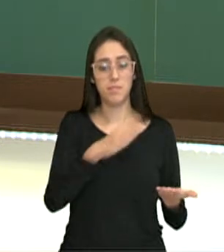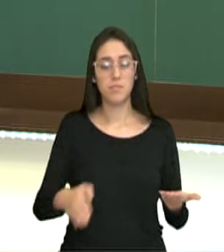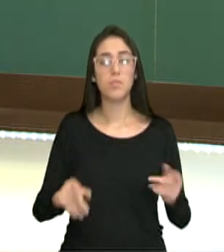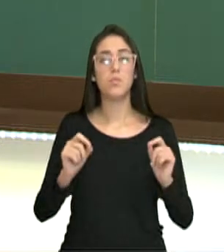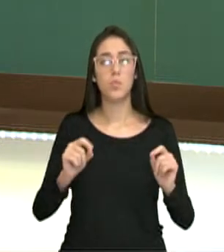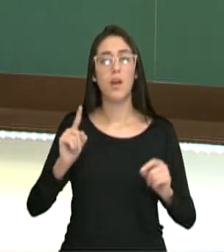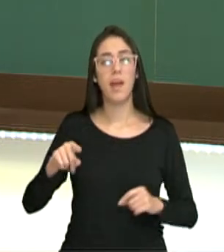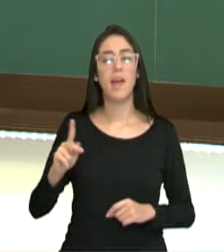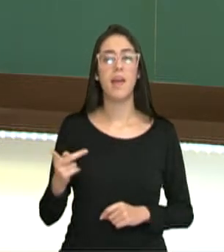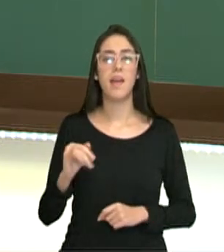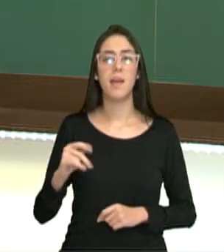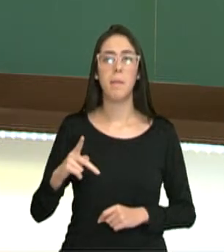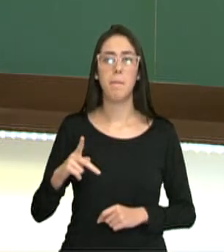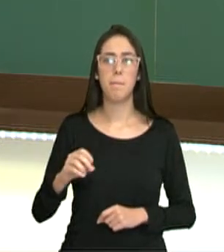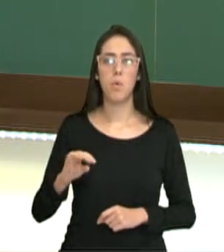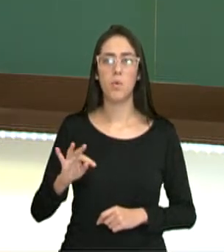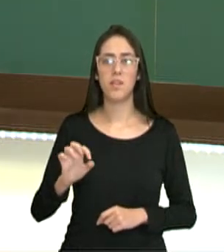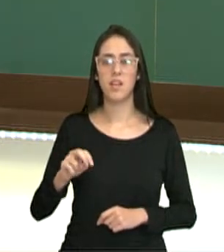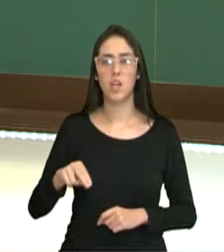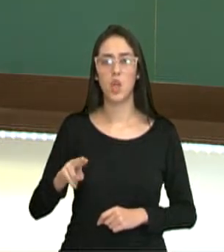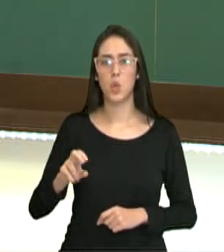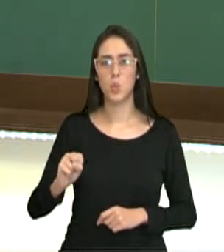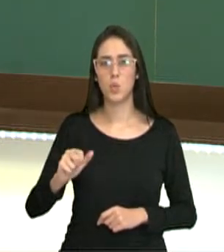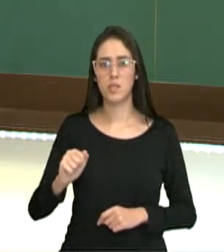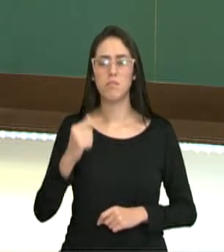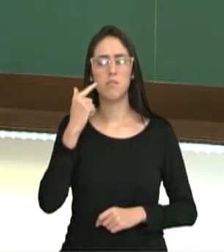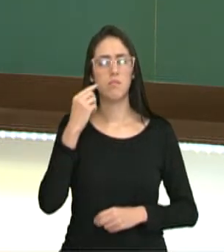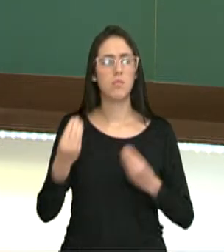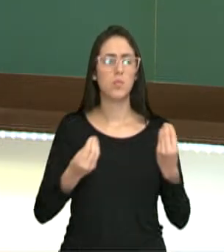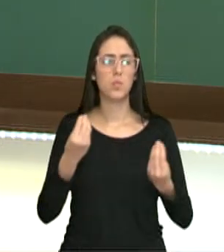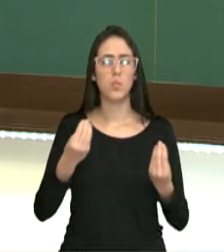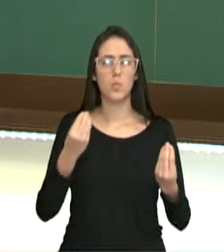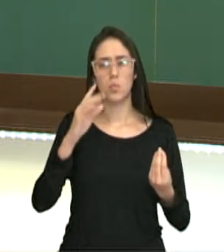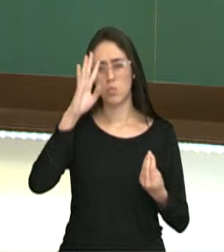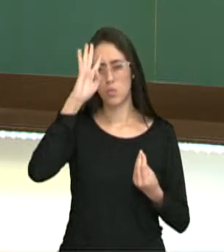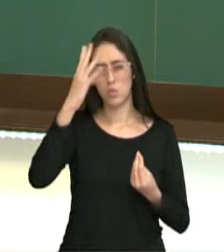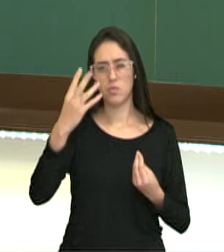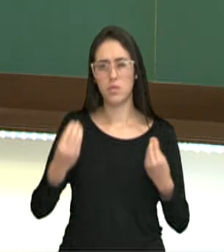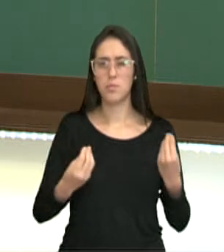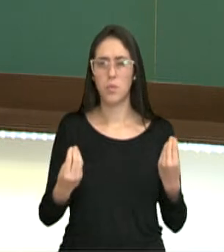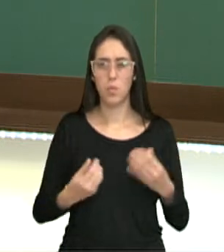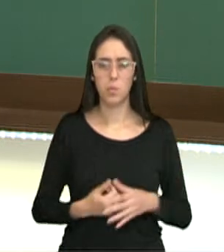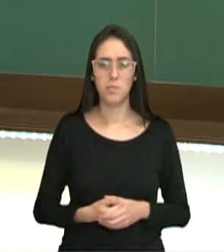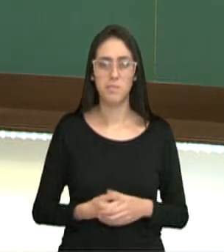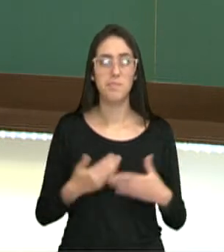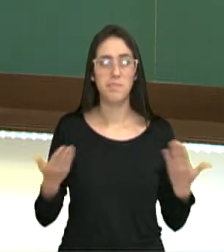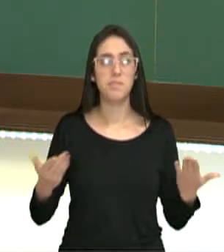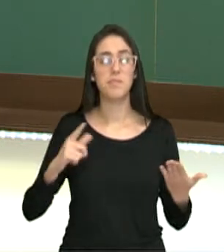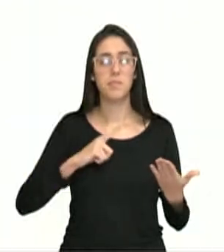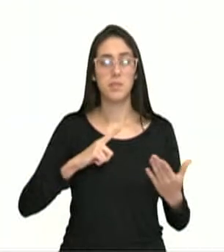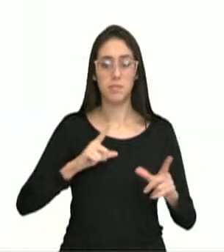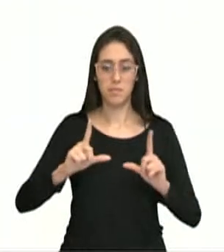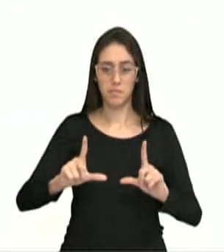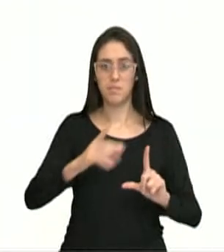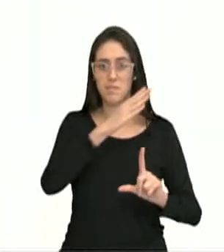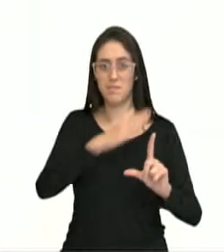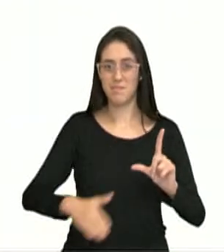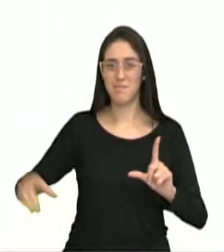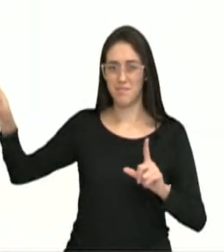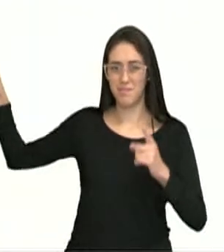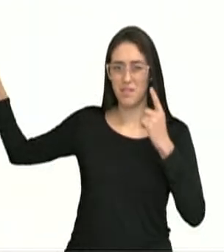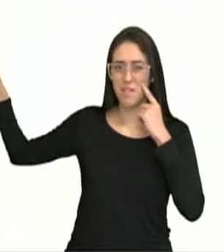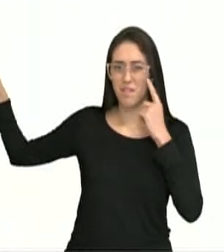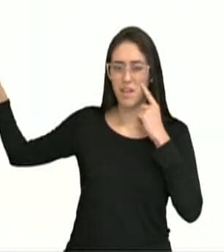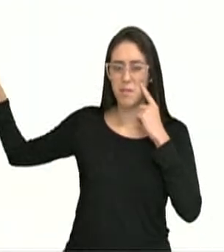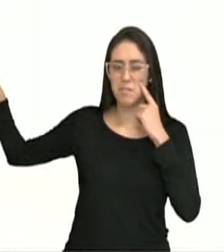hipotenusa. Então, veja como que ficaria, então, o desenho. Então, aqui eu vou traçar a diagonal e vou